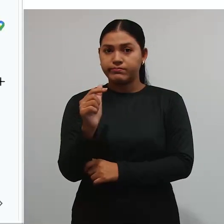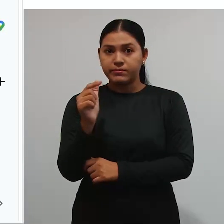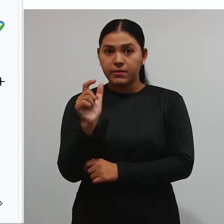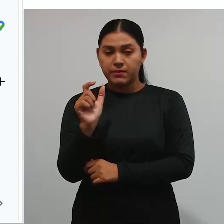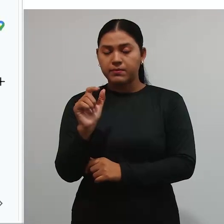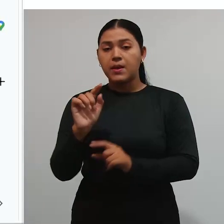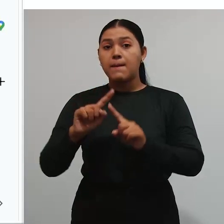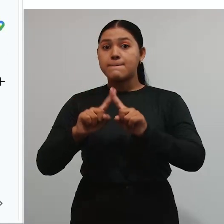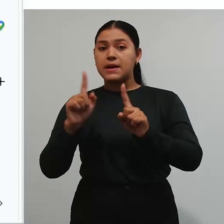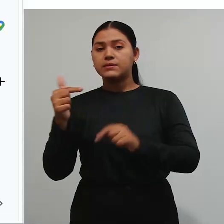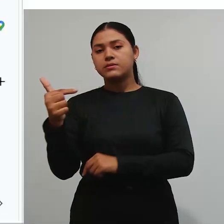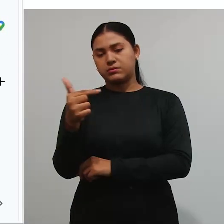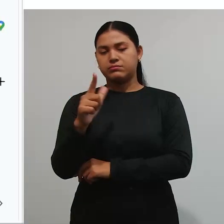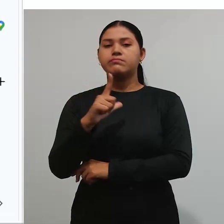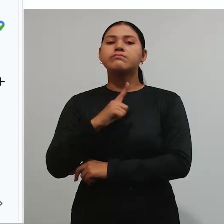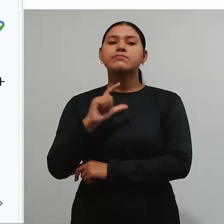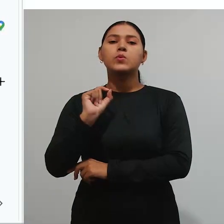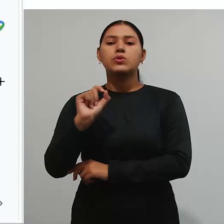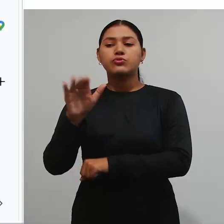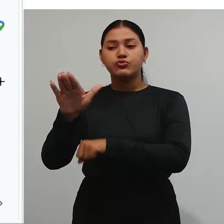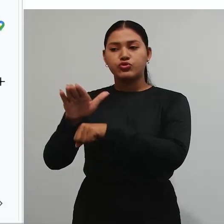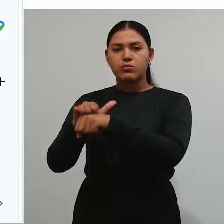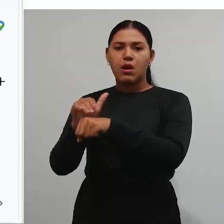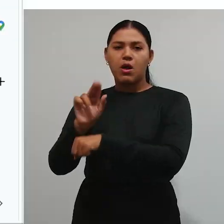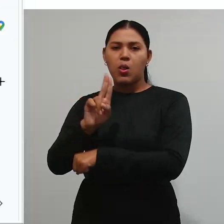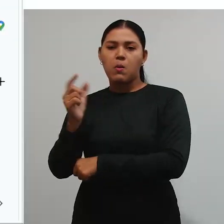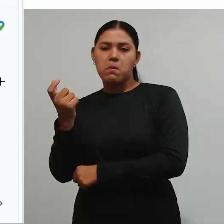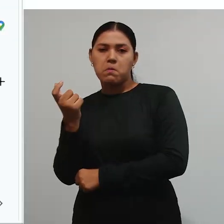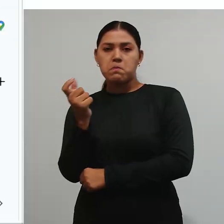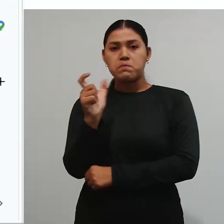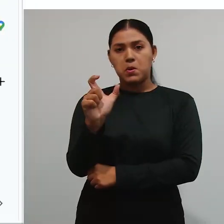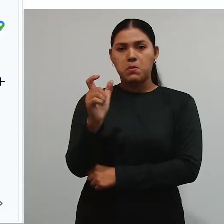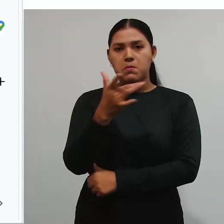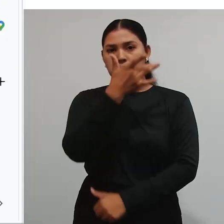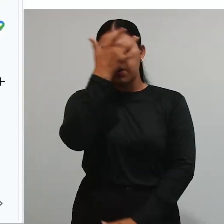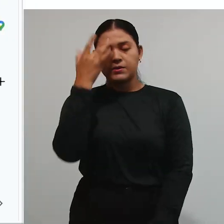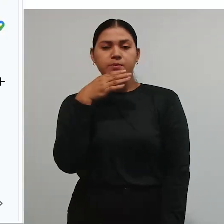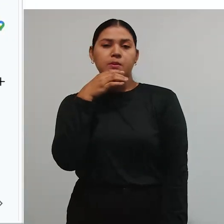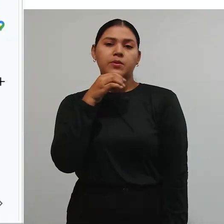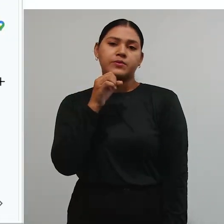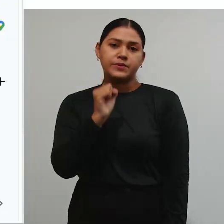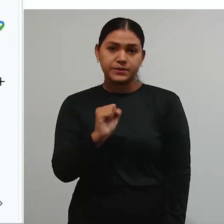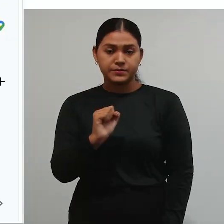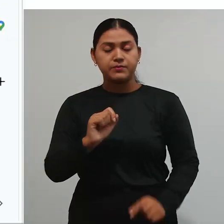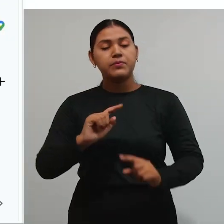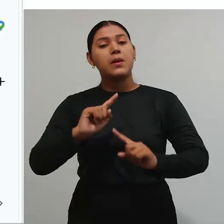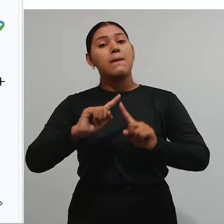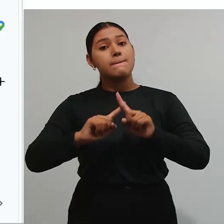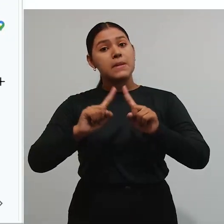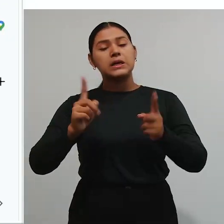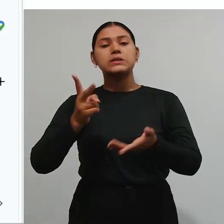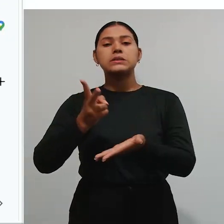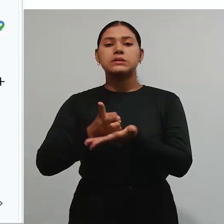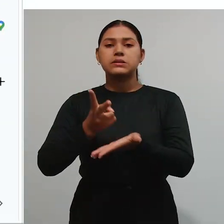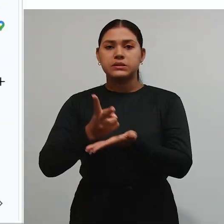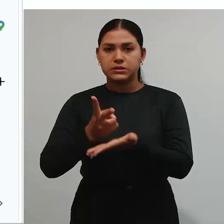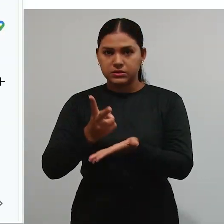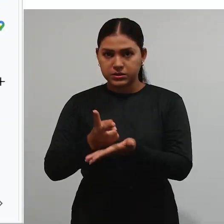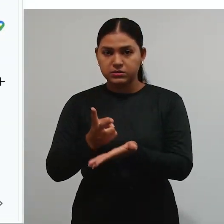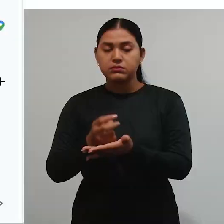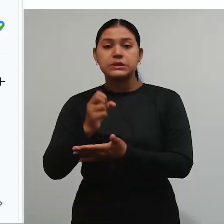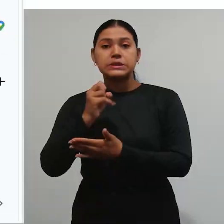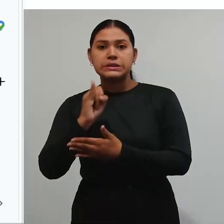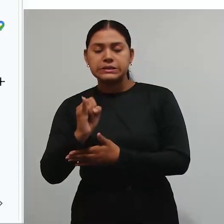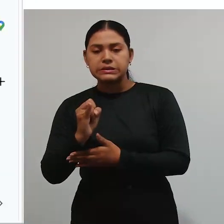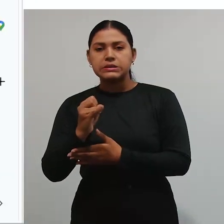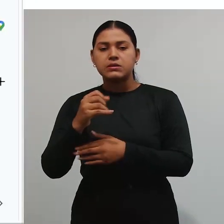eu falo diretamente com ele, mas nas duas formas eu tenho que fazer o quê? Se ela passou de 4 linhas, eu tenho que fazer